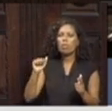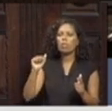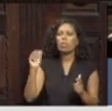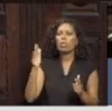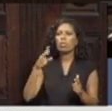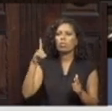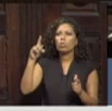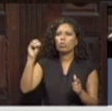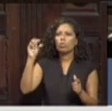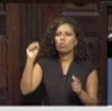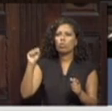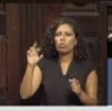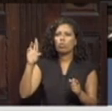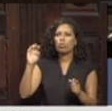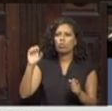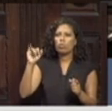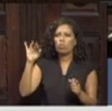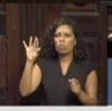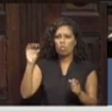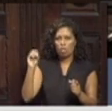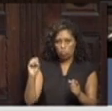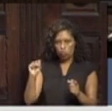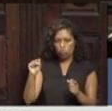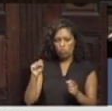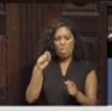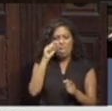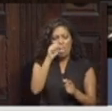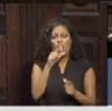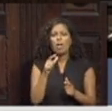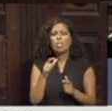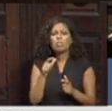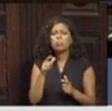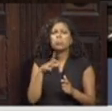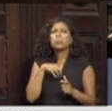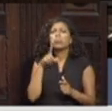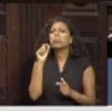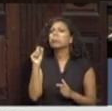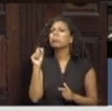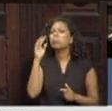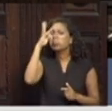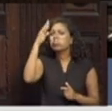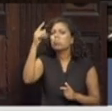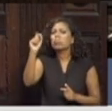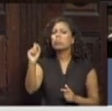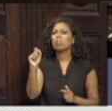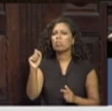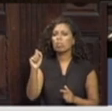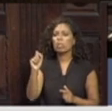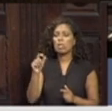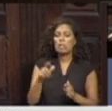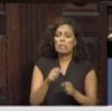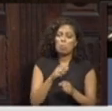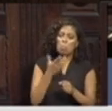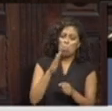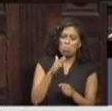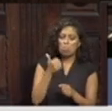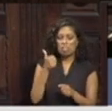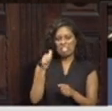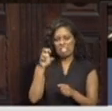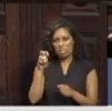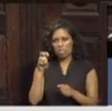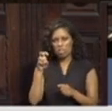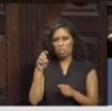me ater à situação específica de um município da Costa Verde do nosso estado, que é o município